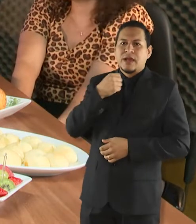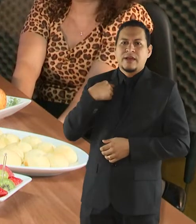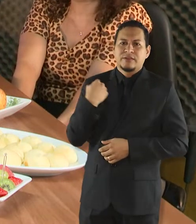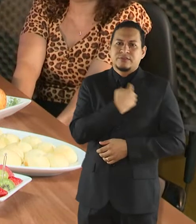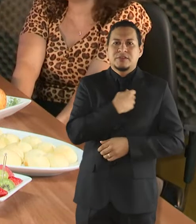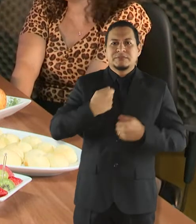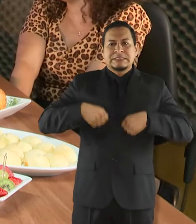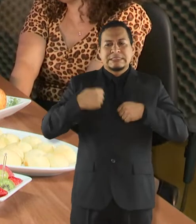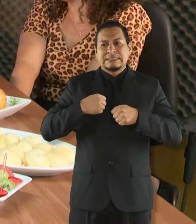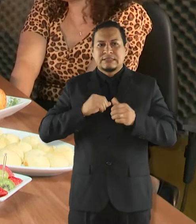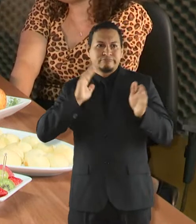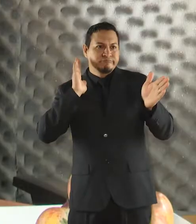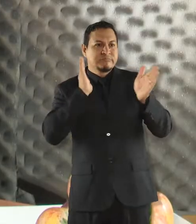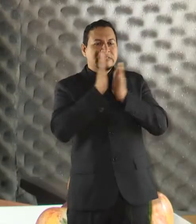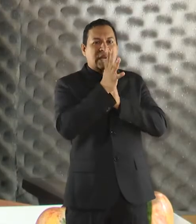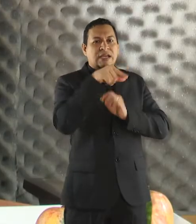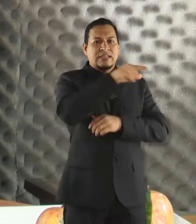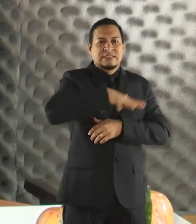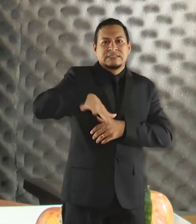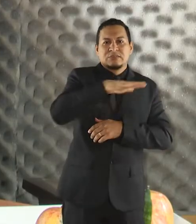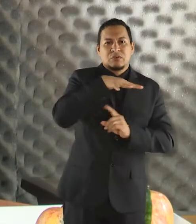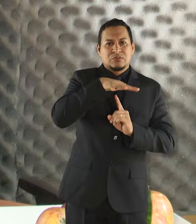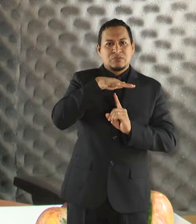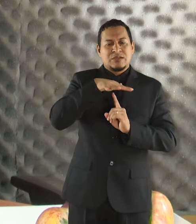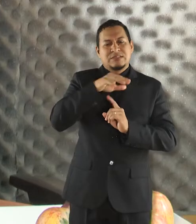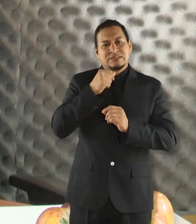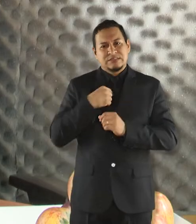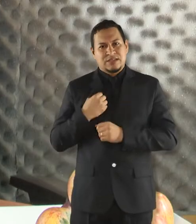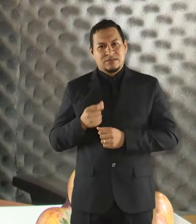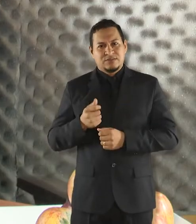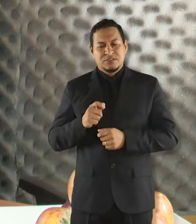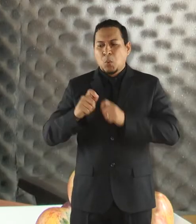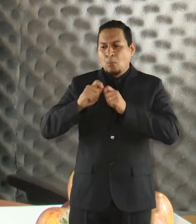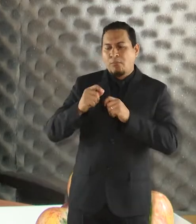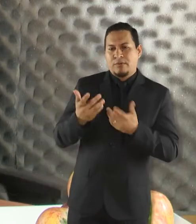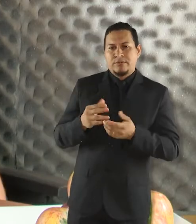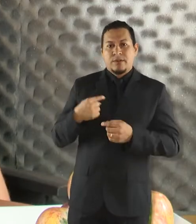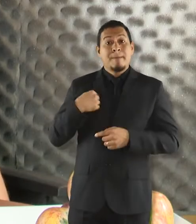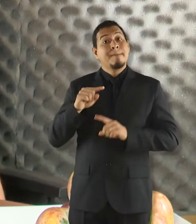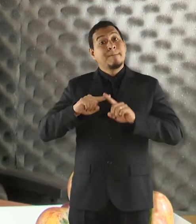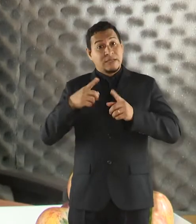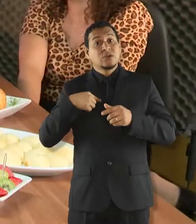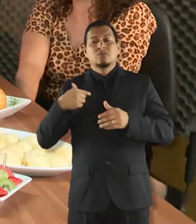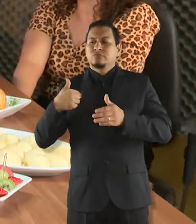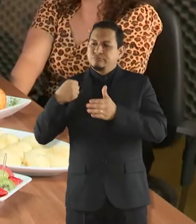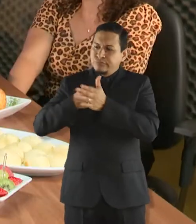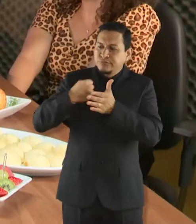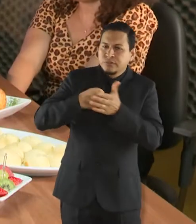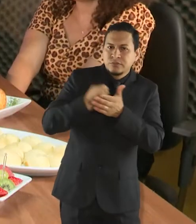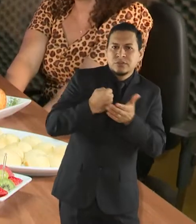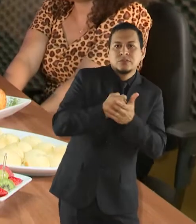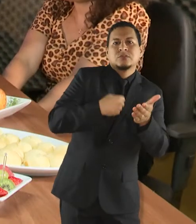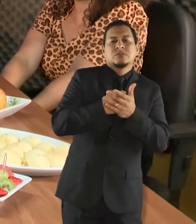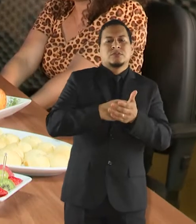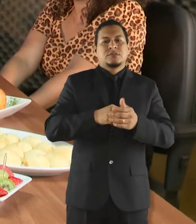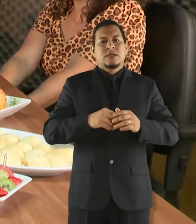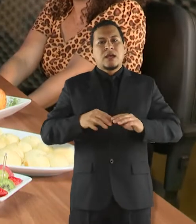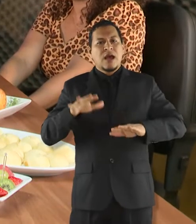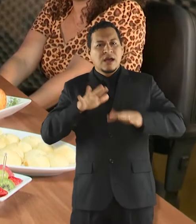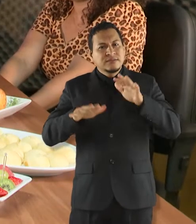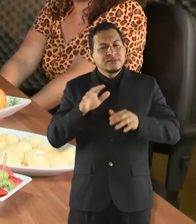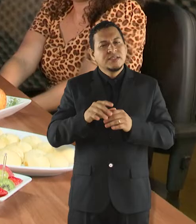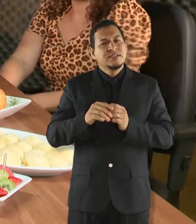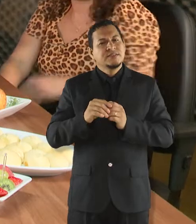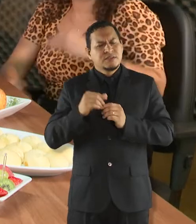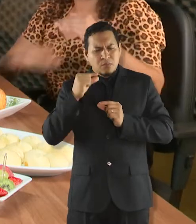gente tem que sair desse domínio o mais rápido possível. E nós estamos conseguindo aos pouquinhos, né? Com muita luta, né, Auri? Devagarinho a gente está